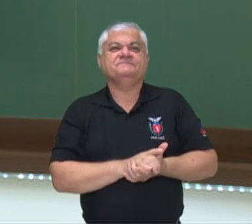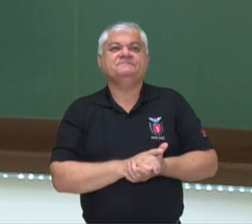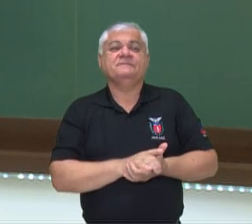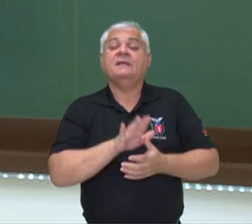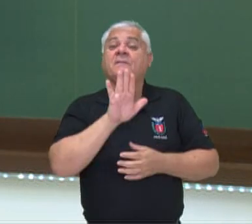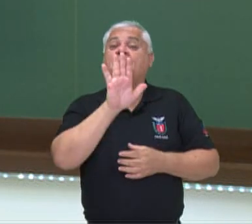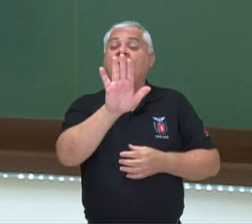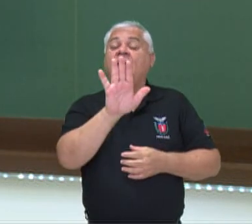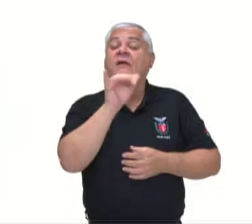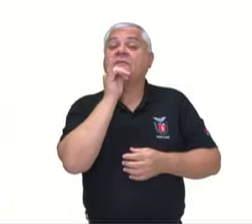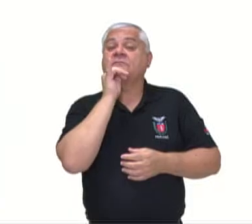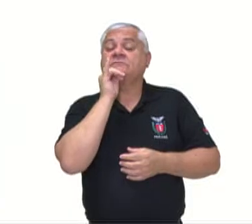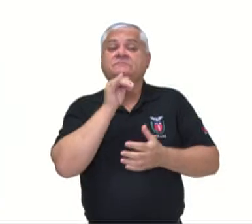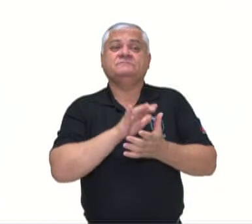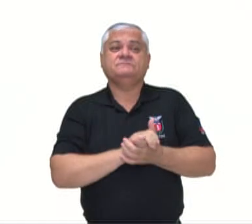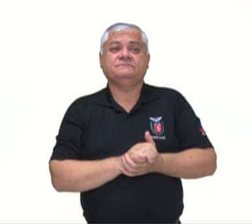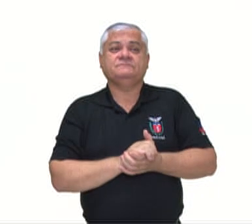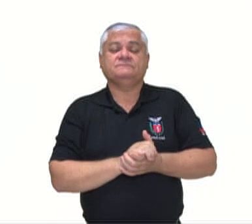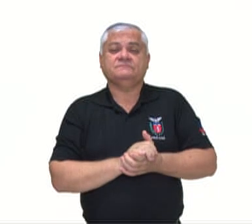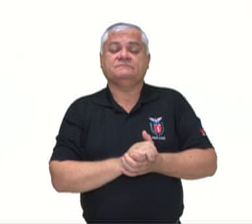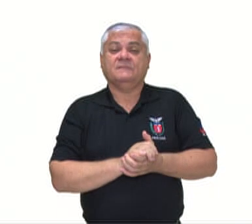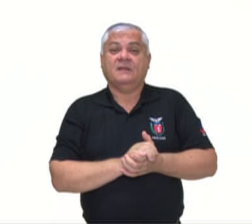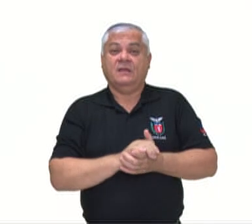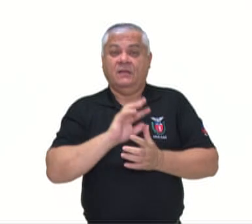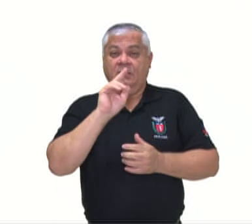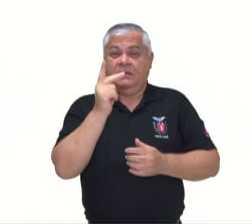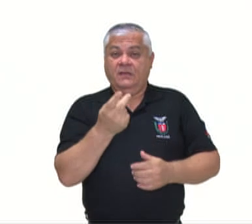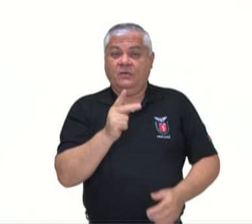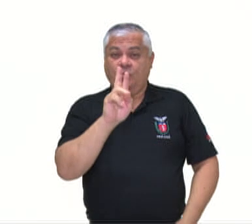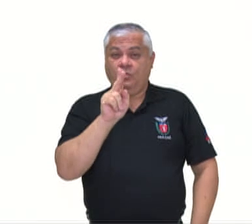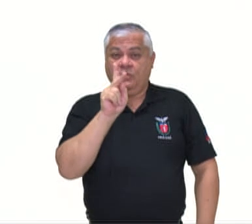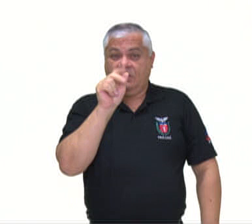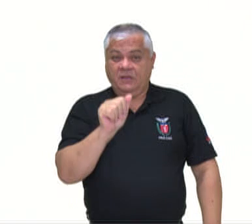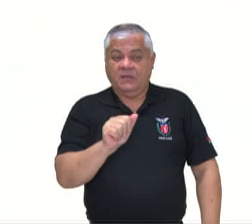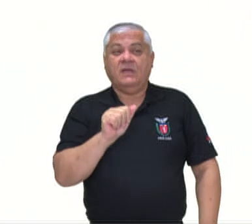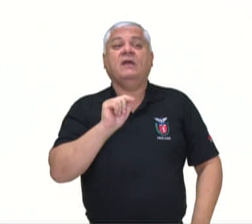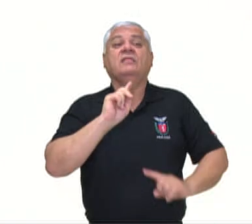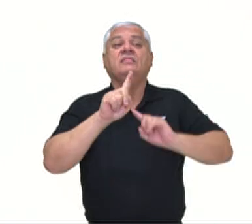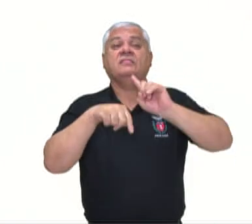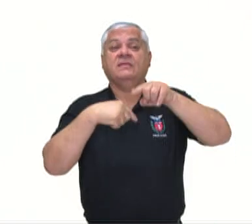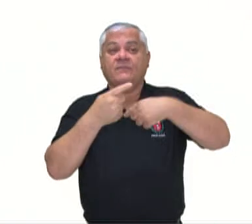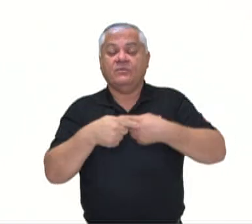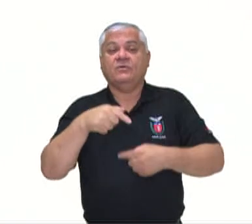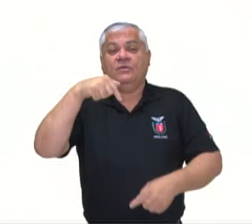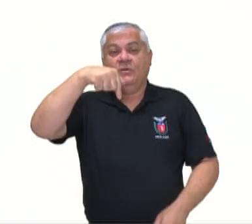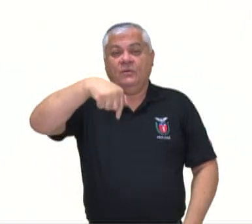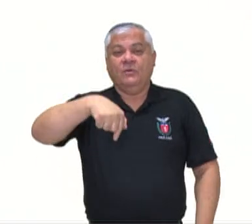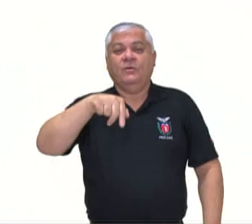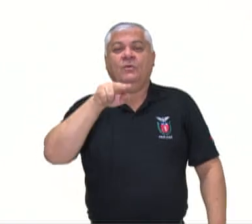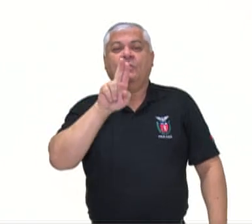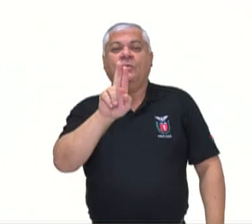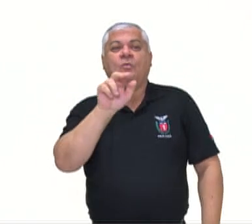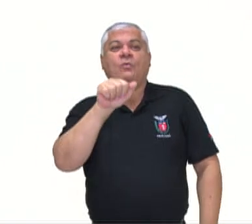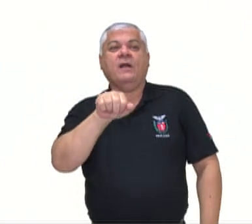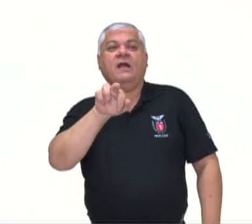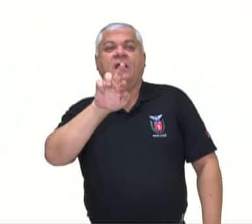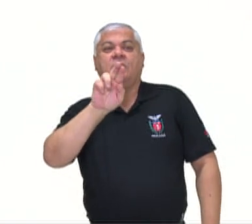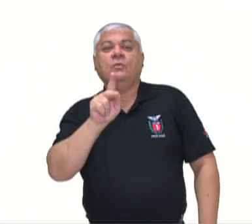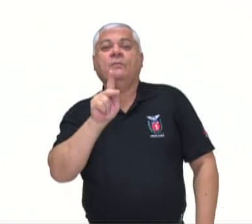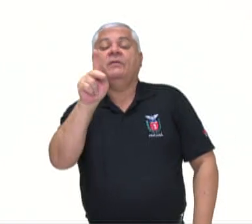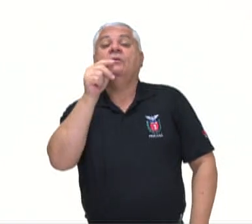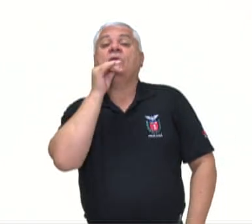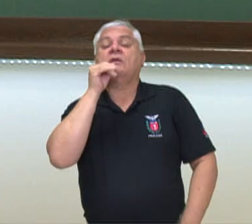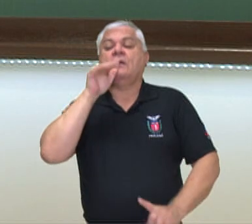Mas, geralmente, o Uca-Uca ele é feito após o Guarupi, um ritual Xingu em homenagem aos